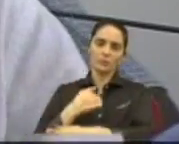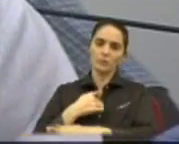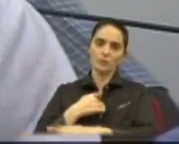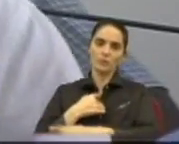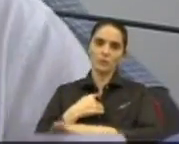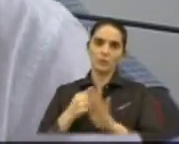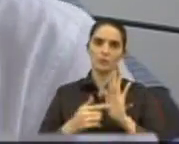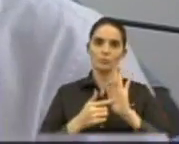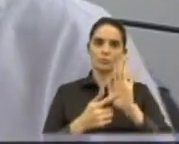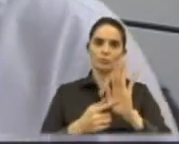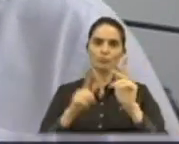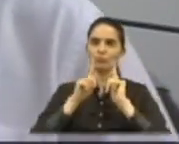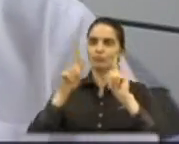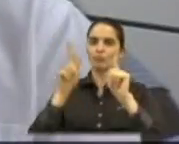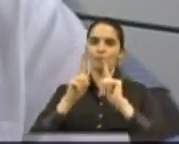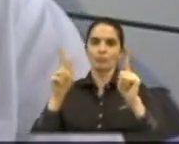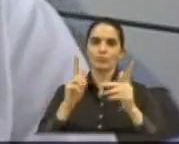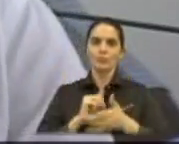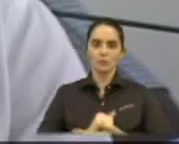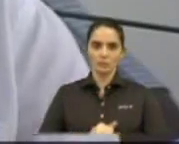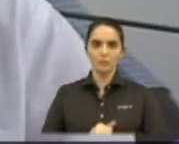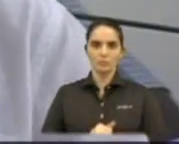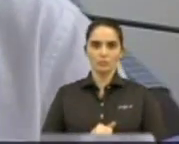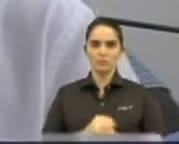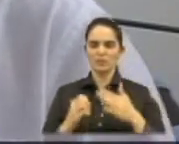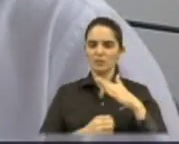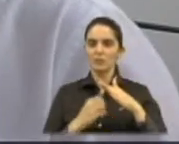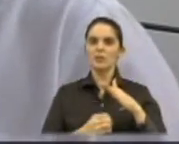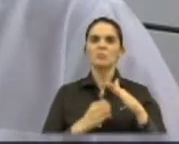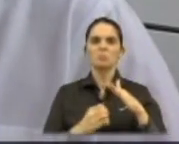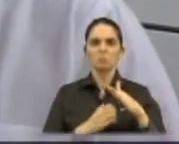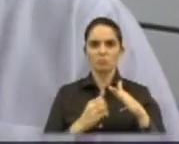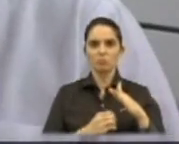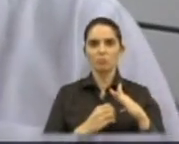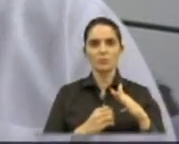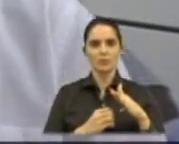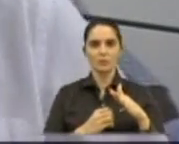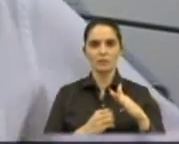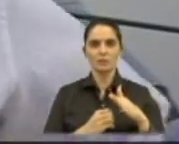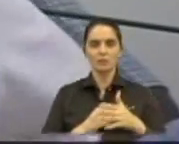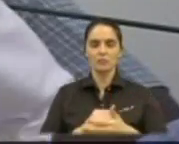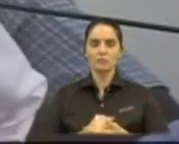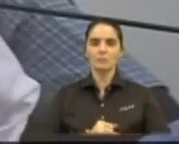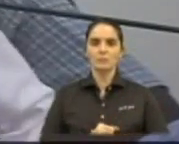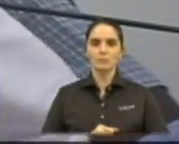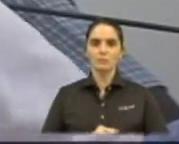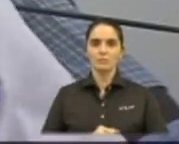estou apresentando uma moção de protesto contra essas empresas que, de fato, senhor